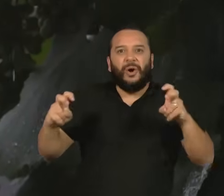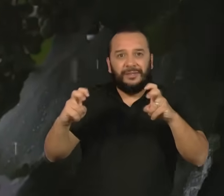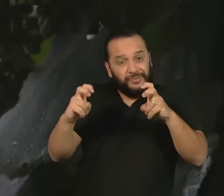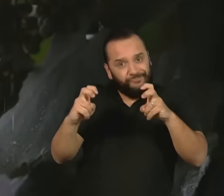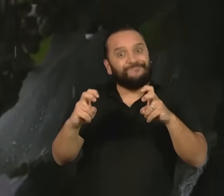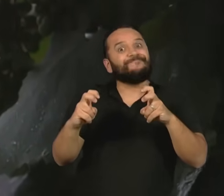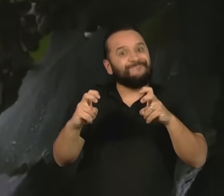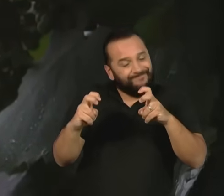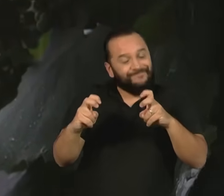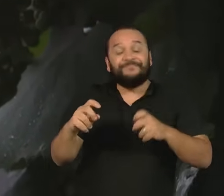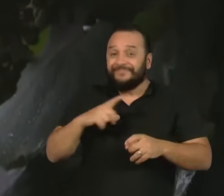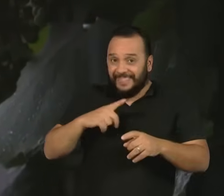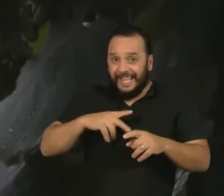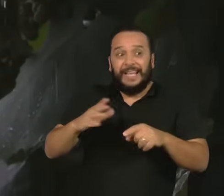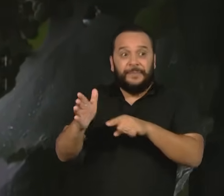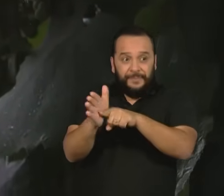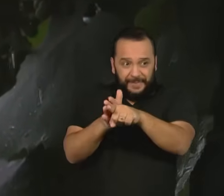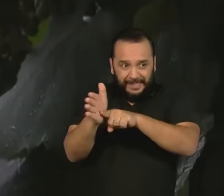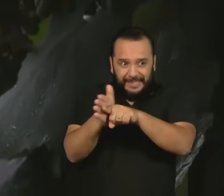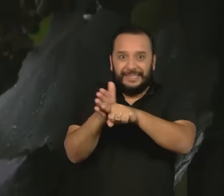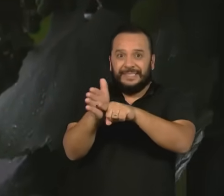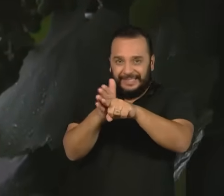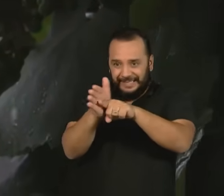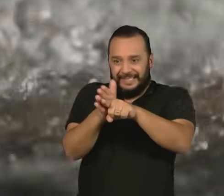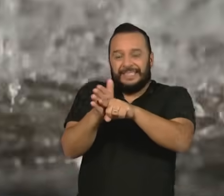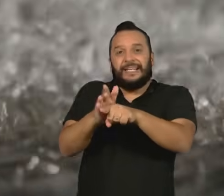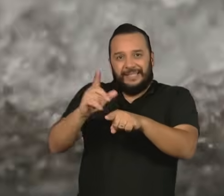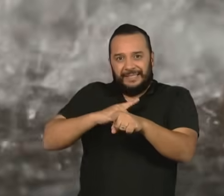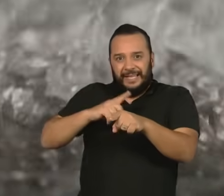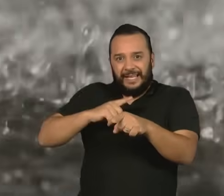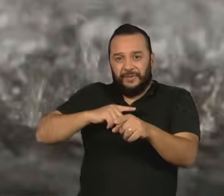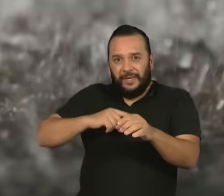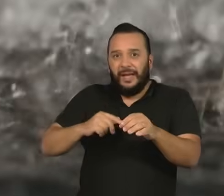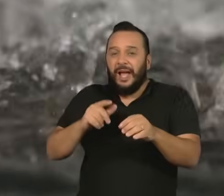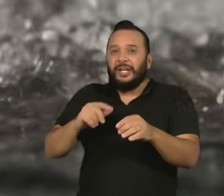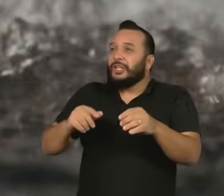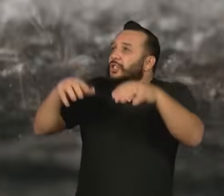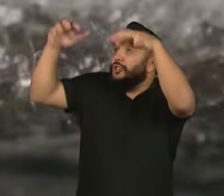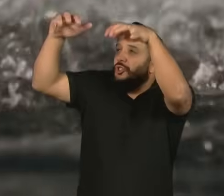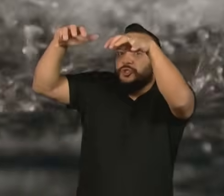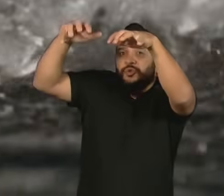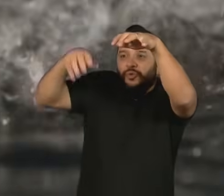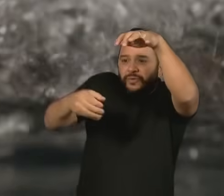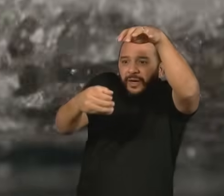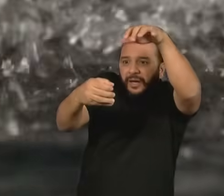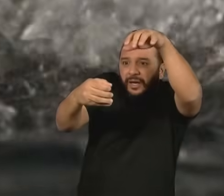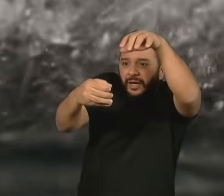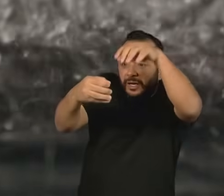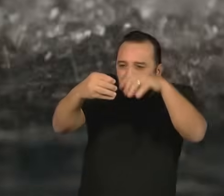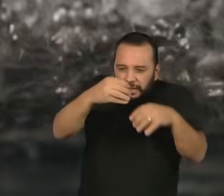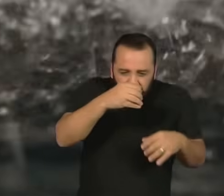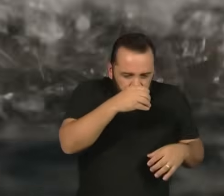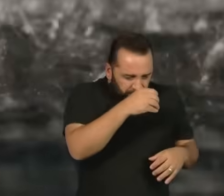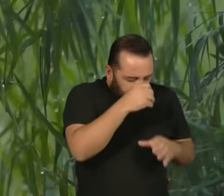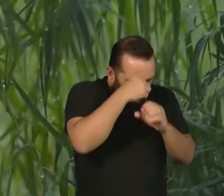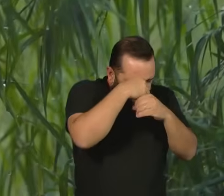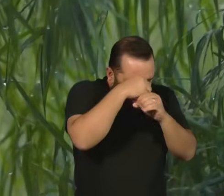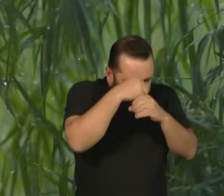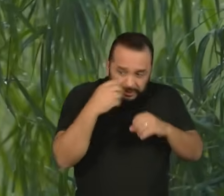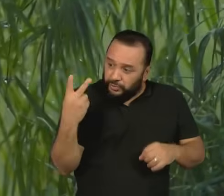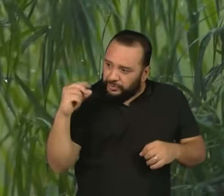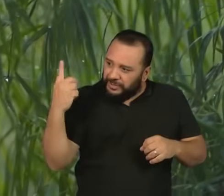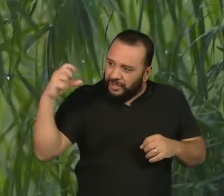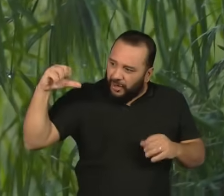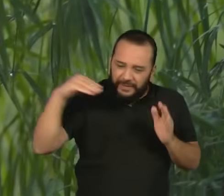Foram avaliadas mais de 100 amostras de água de chuva coletadas entre 2019 e 2021 em